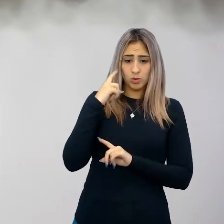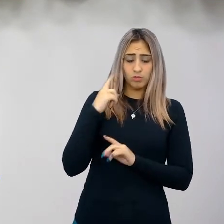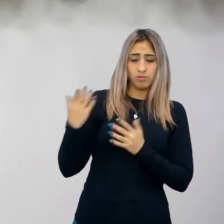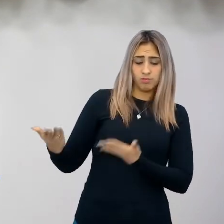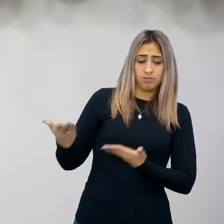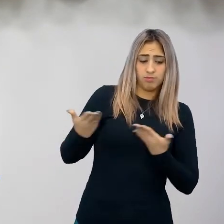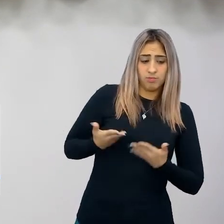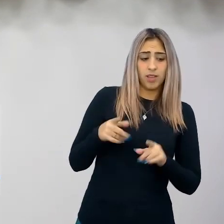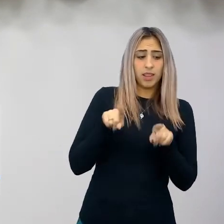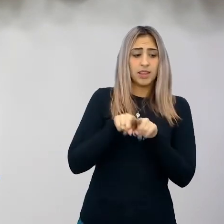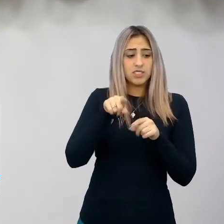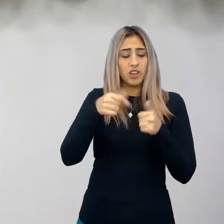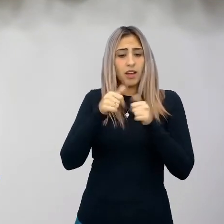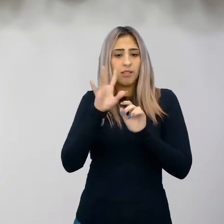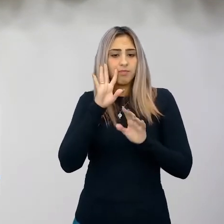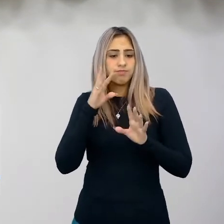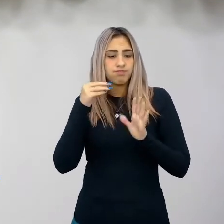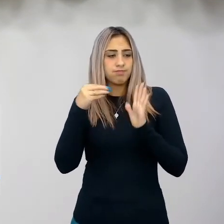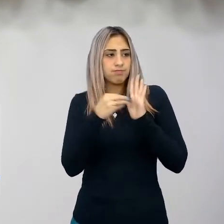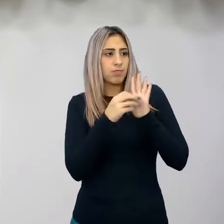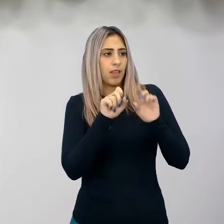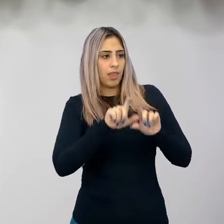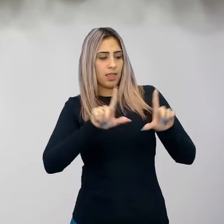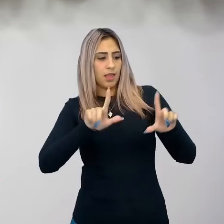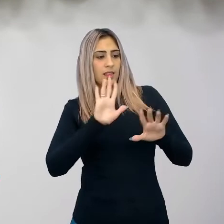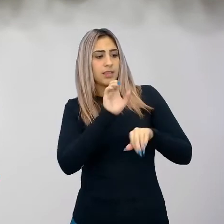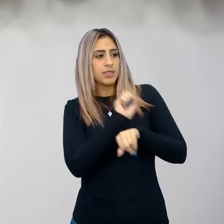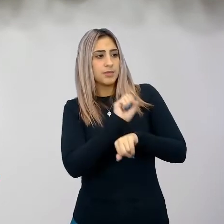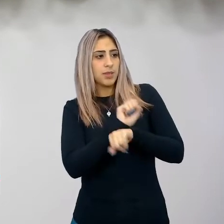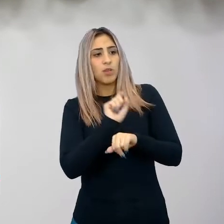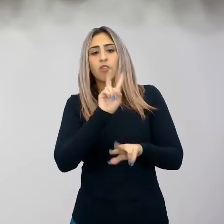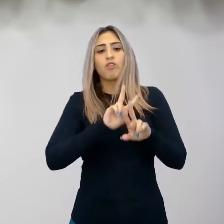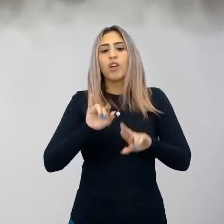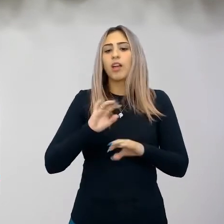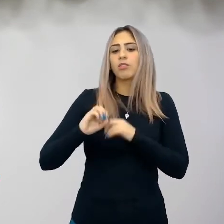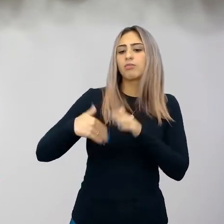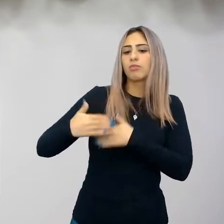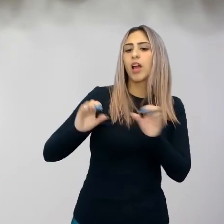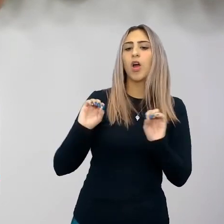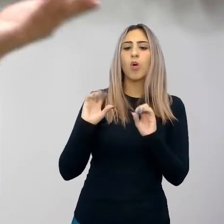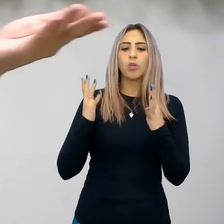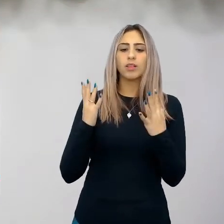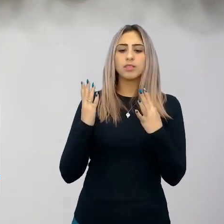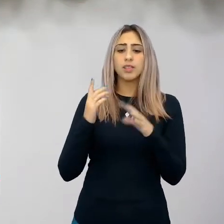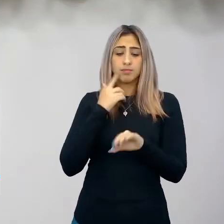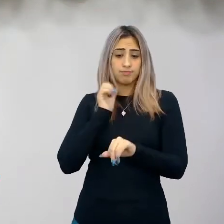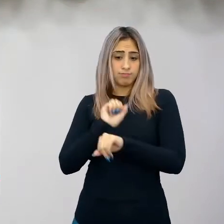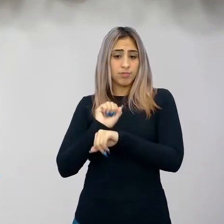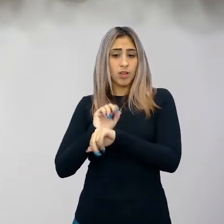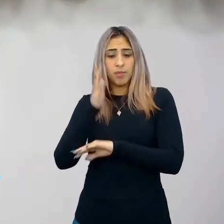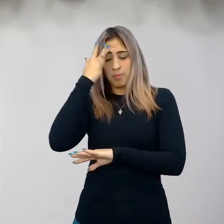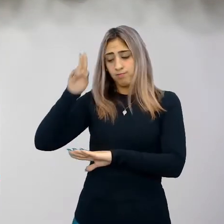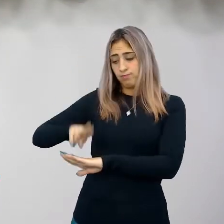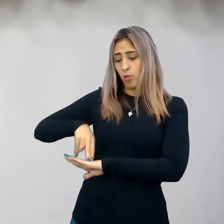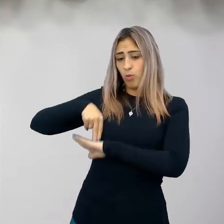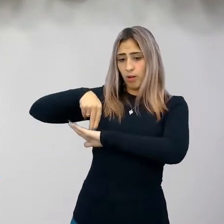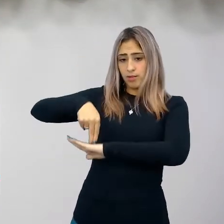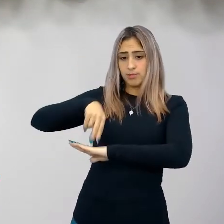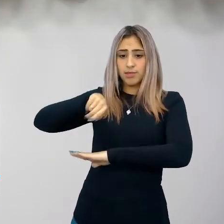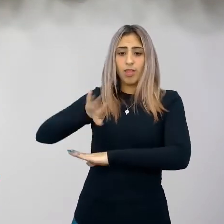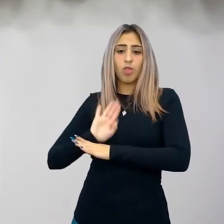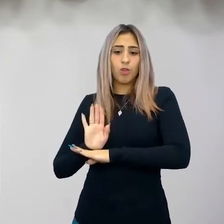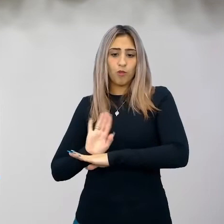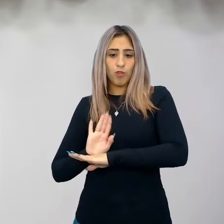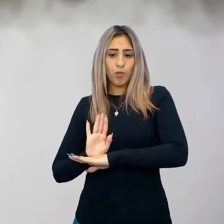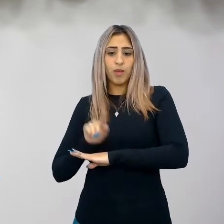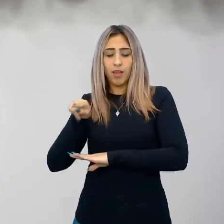trazendo, você já fixa na tela esperando o que vai acontecer. Por que dessa borboleta? Que é o nome da protagonista ali do filme. Inocência. Que no